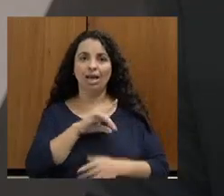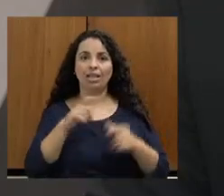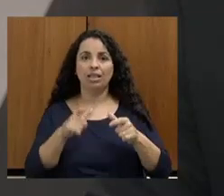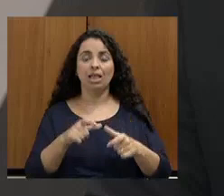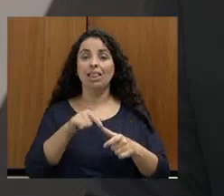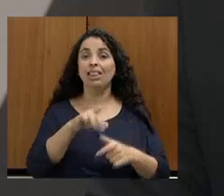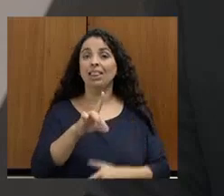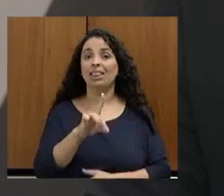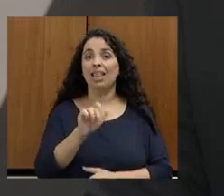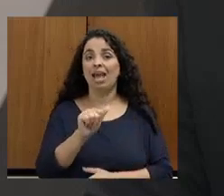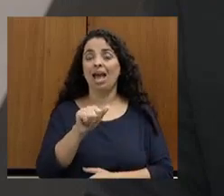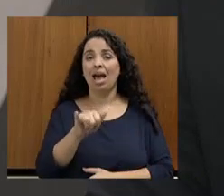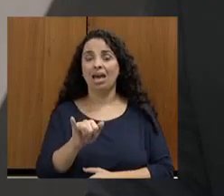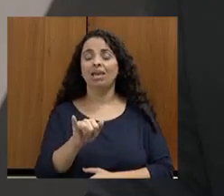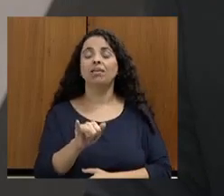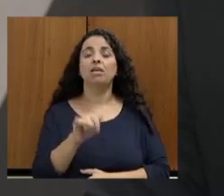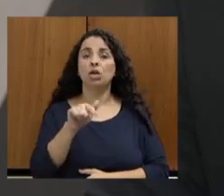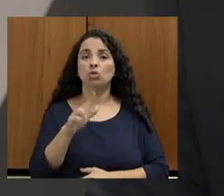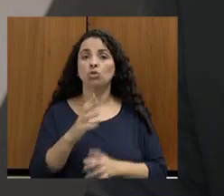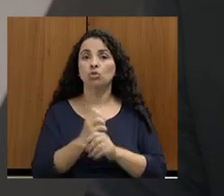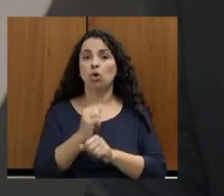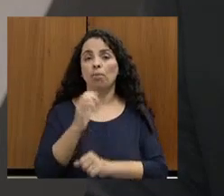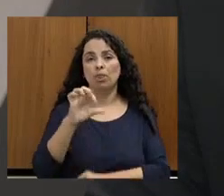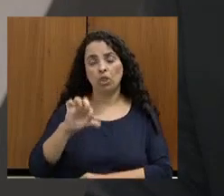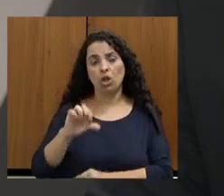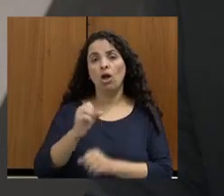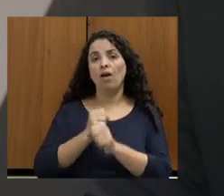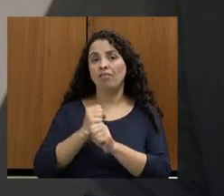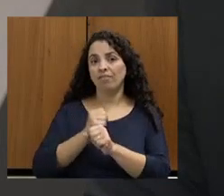Infracional, há nove anos, quase dez.